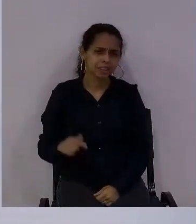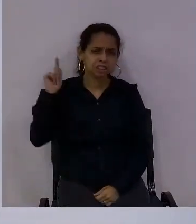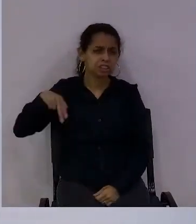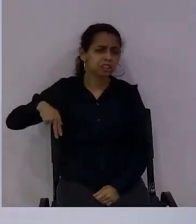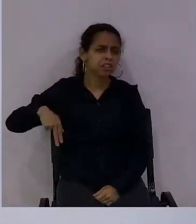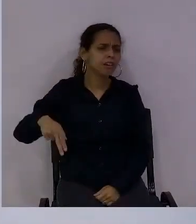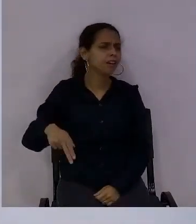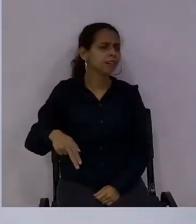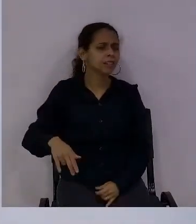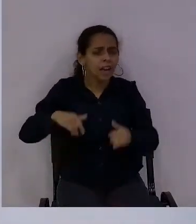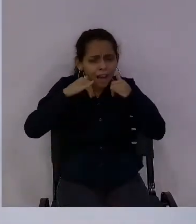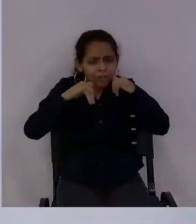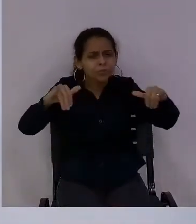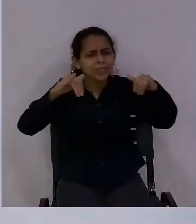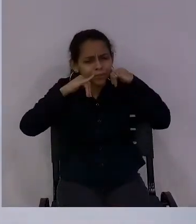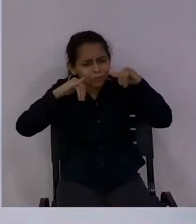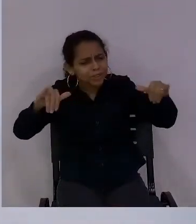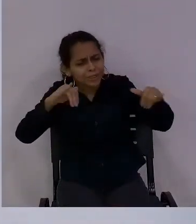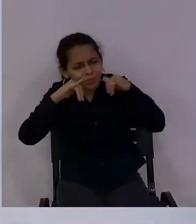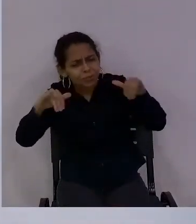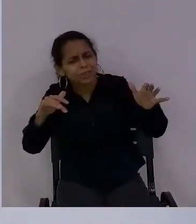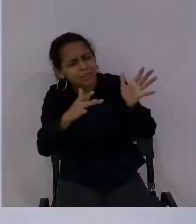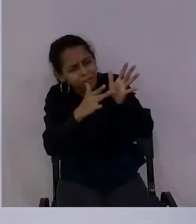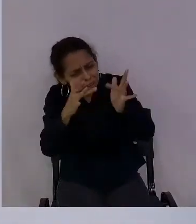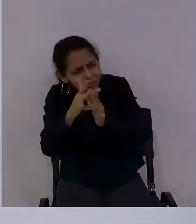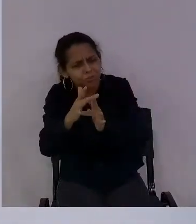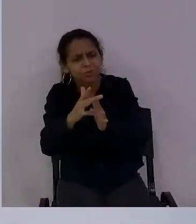Fale de Jesus a essas pessoas.